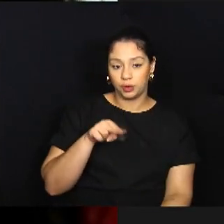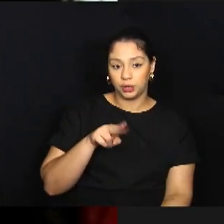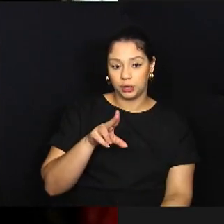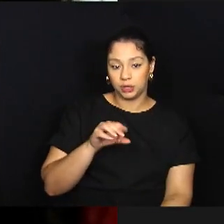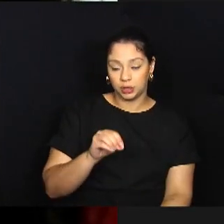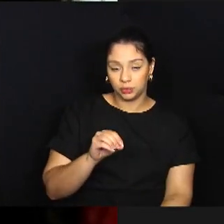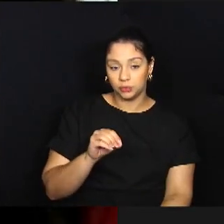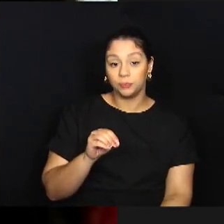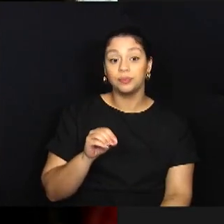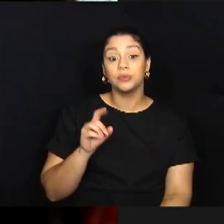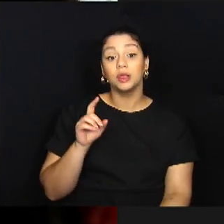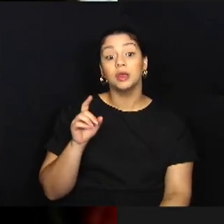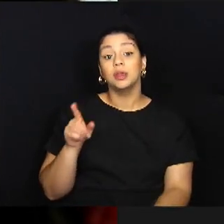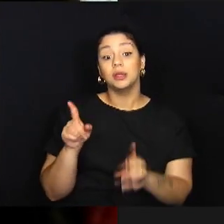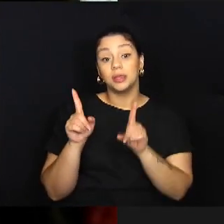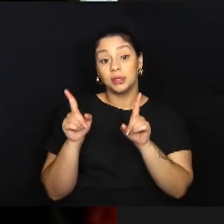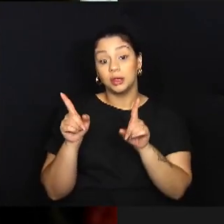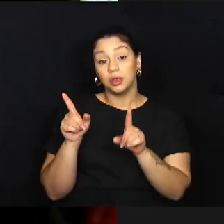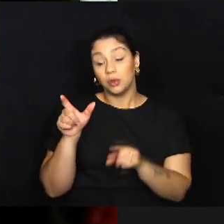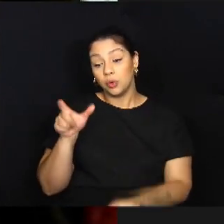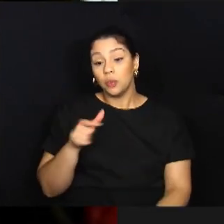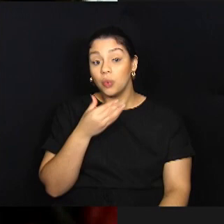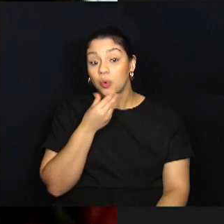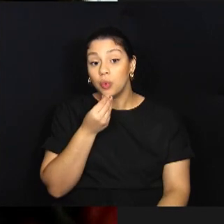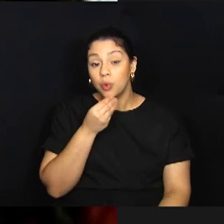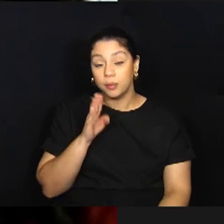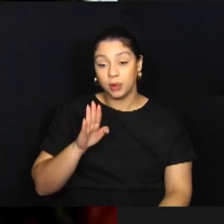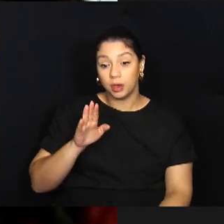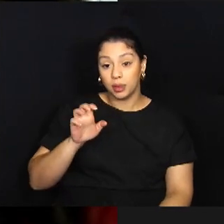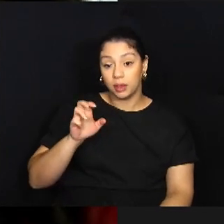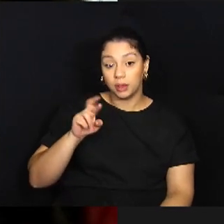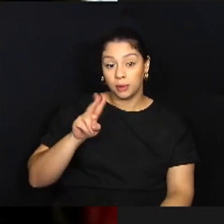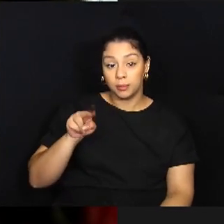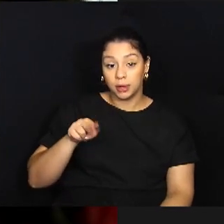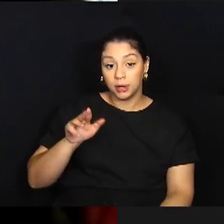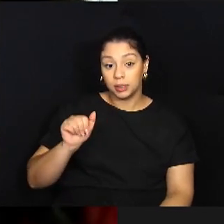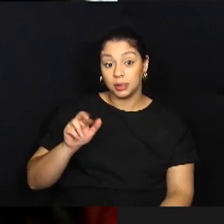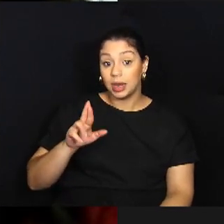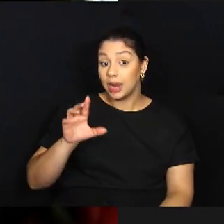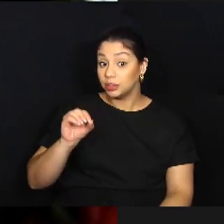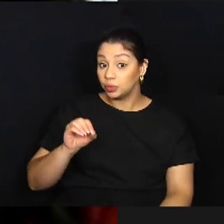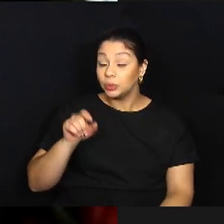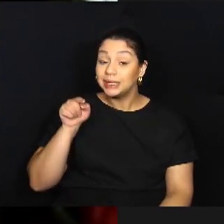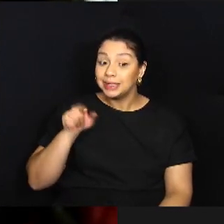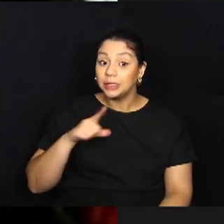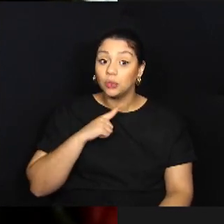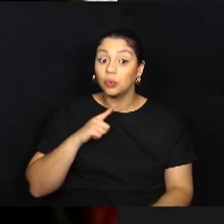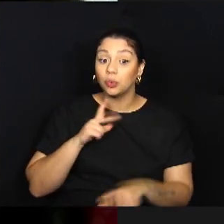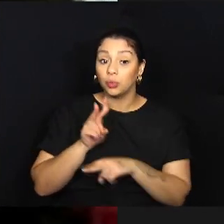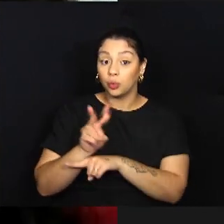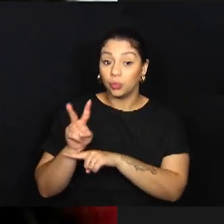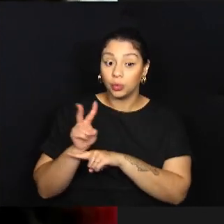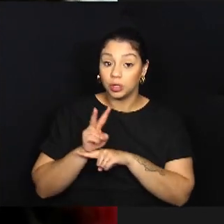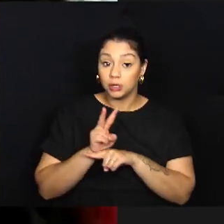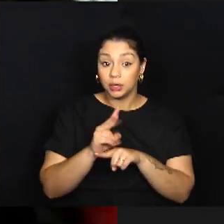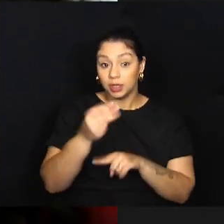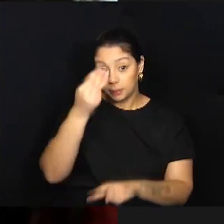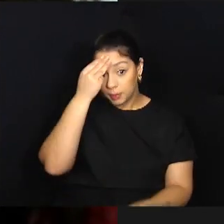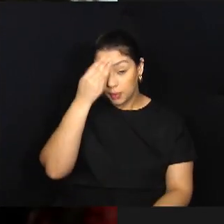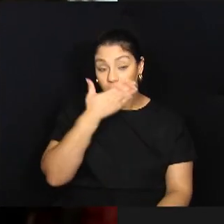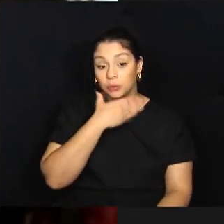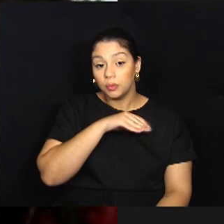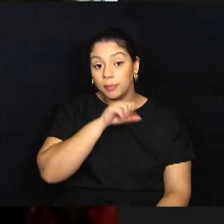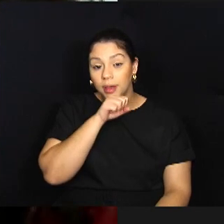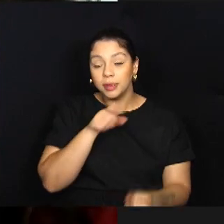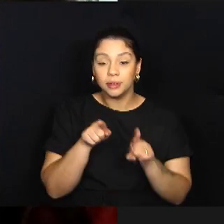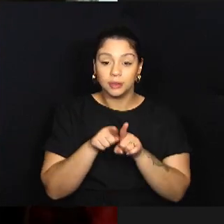do Instituto Fernando Sabino, é o filho que tem cuidado dessa questão do acervo e da memória do pai, e também com a